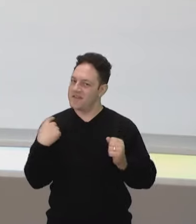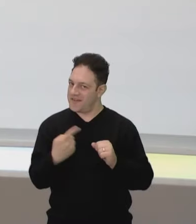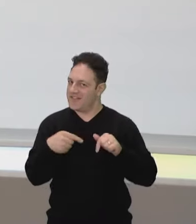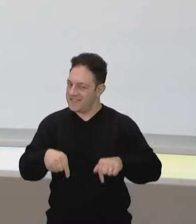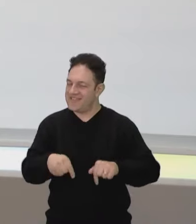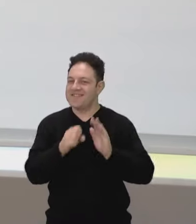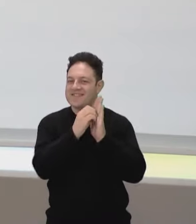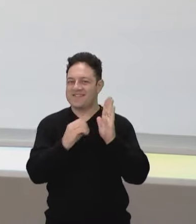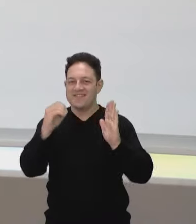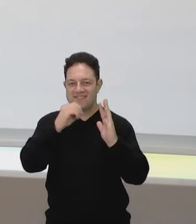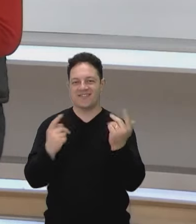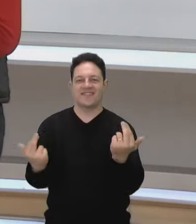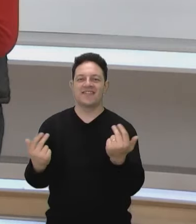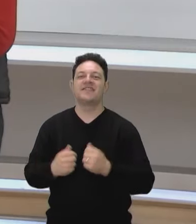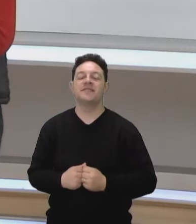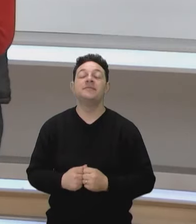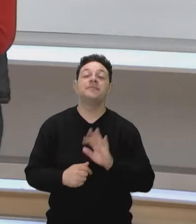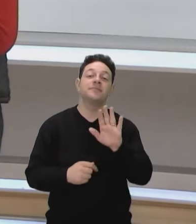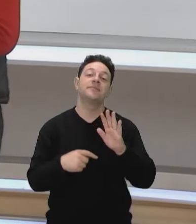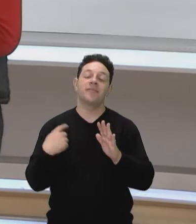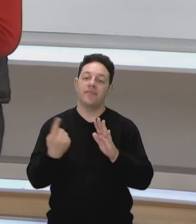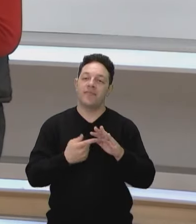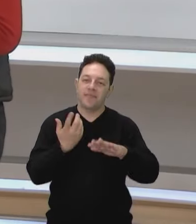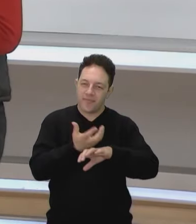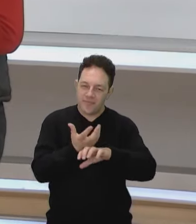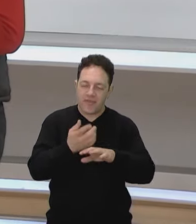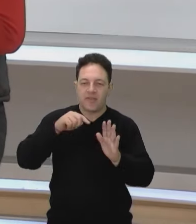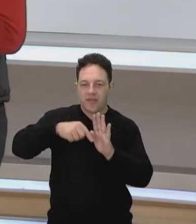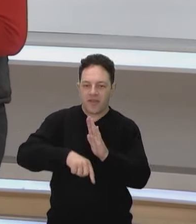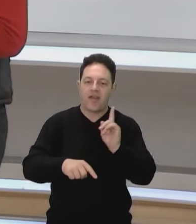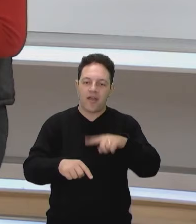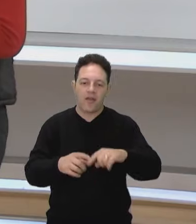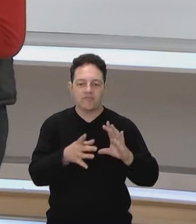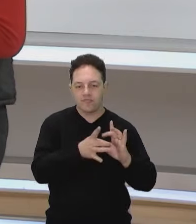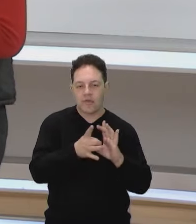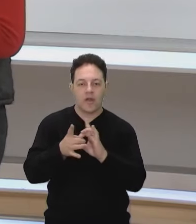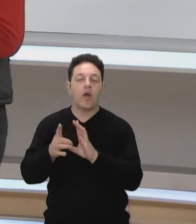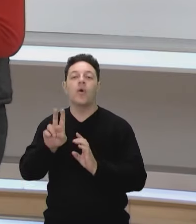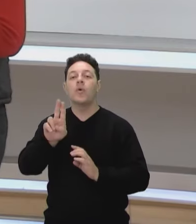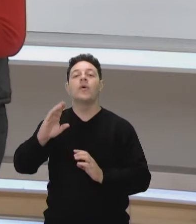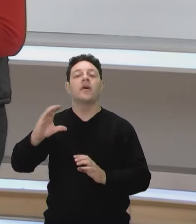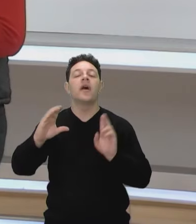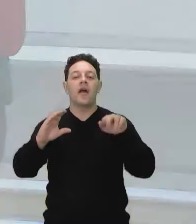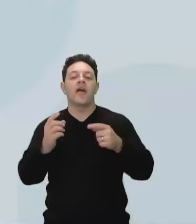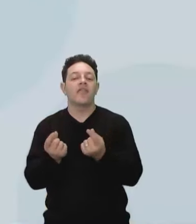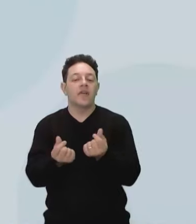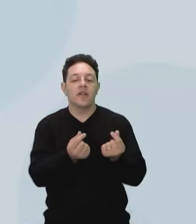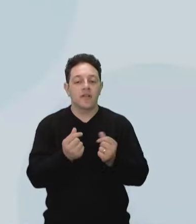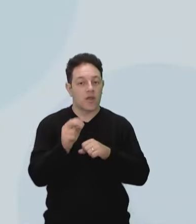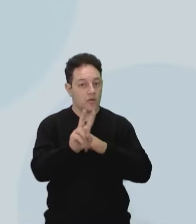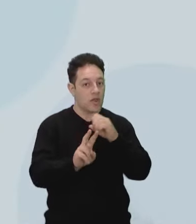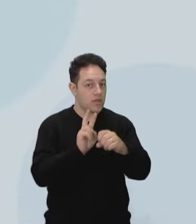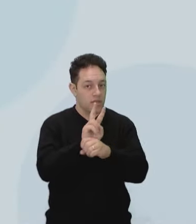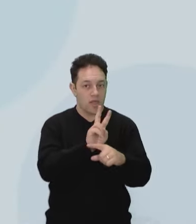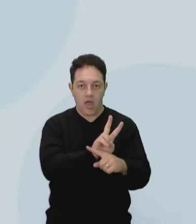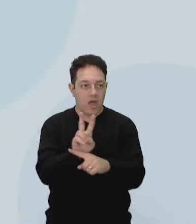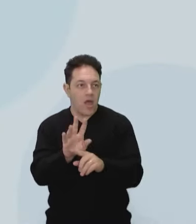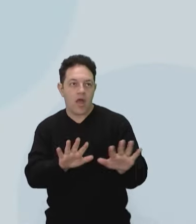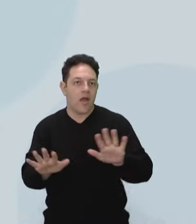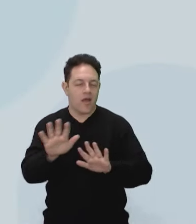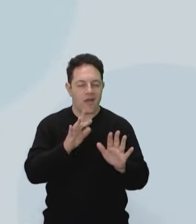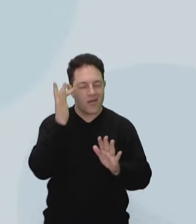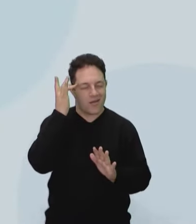de Mídias. Então, nosso aprofundamento é a conectada, a UC é a financeira sustentável e o componente é a educação financeira em